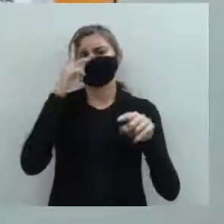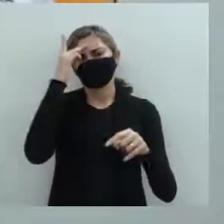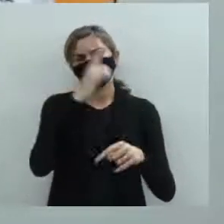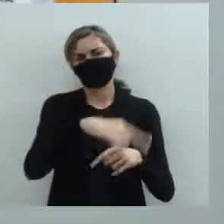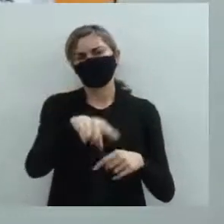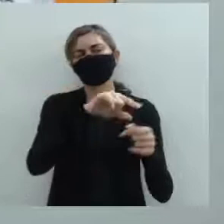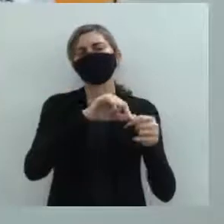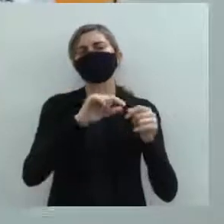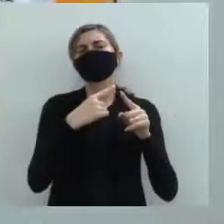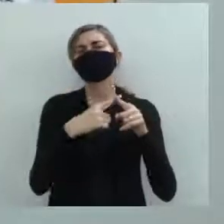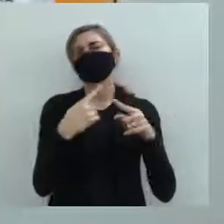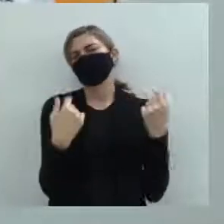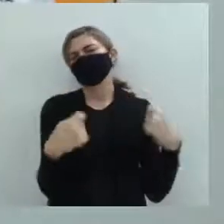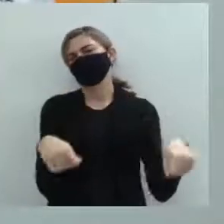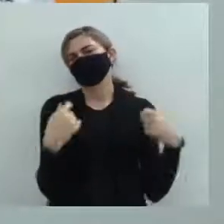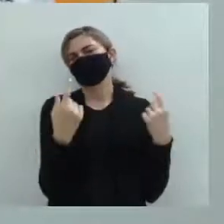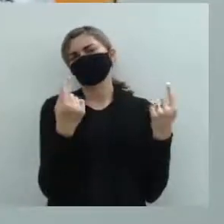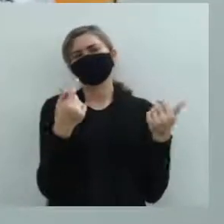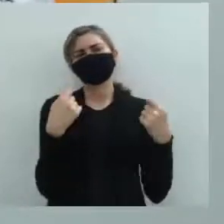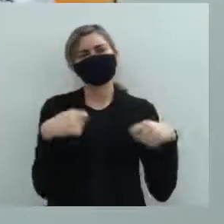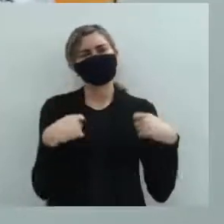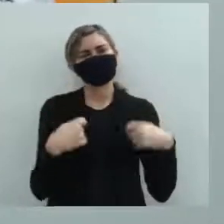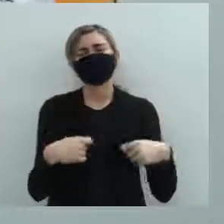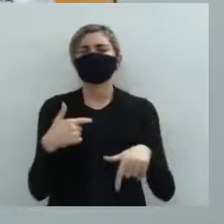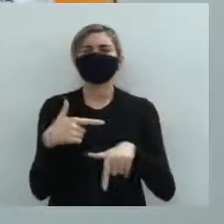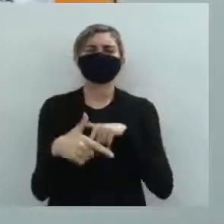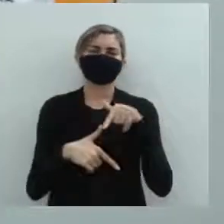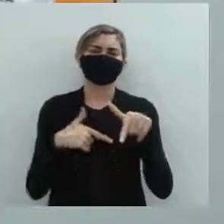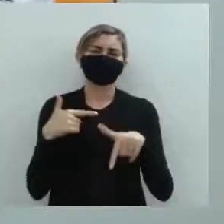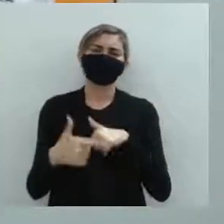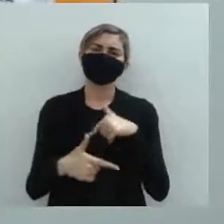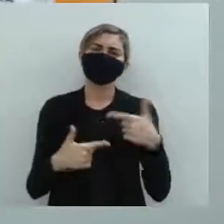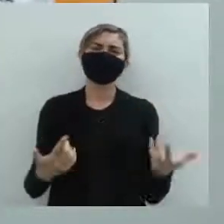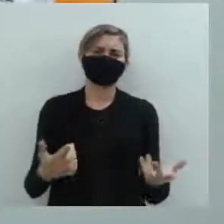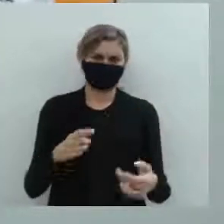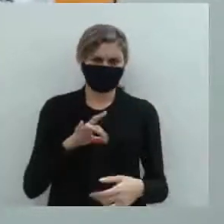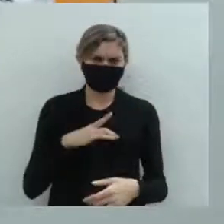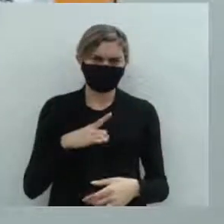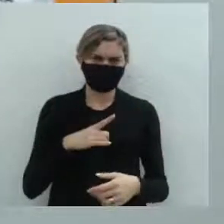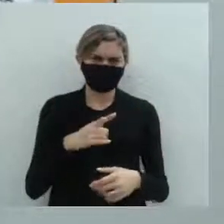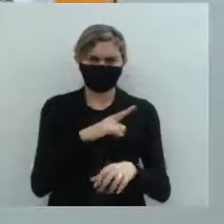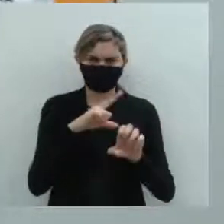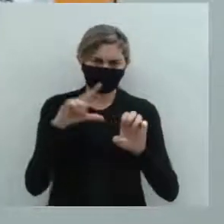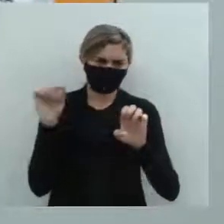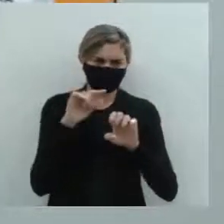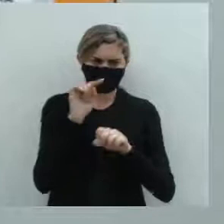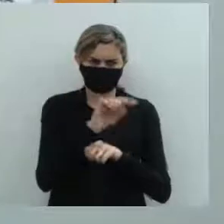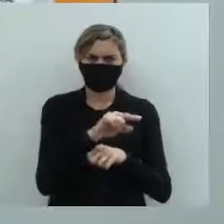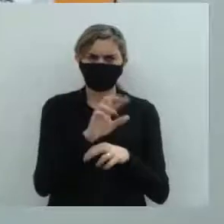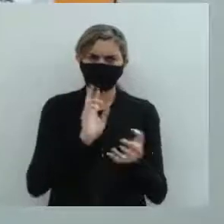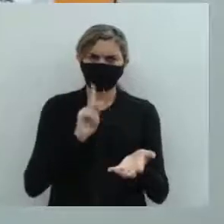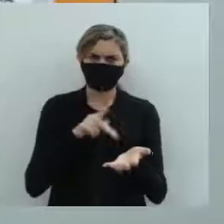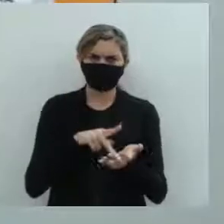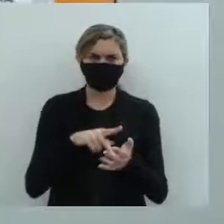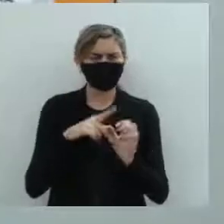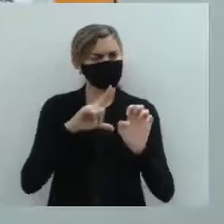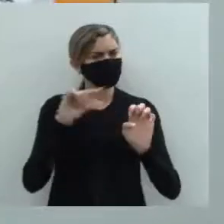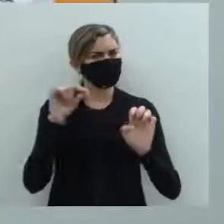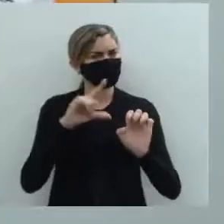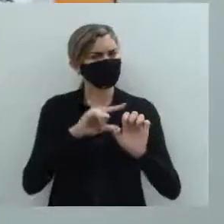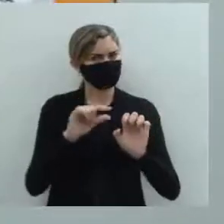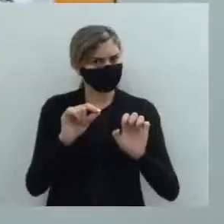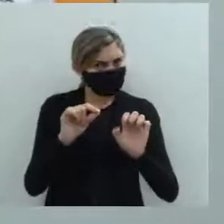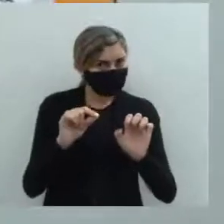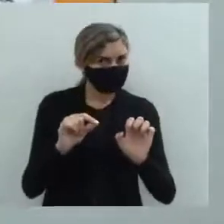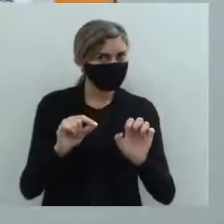fazendo isso por quê? Porque elas precisam desse trabalho. Então será que esse empreendedor, ele é realmente um empreendedor?